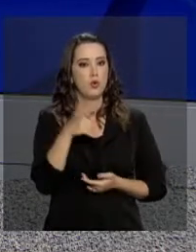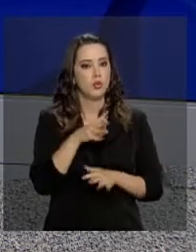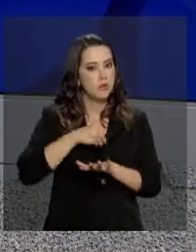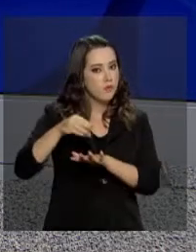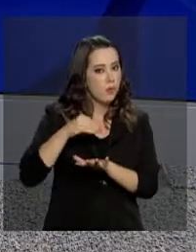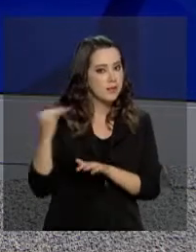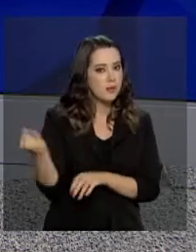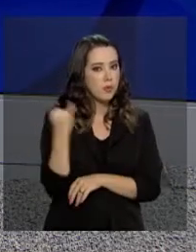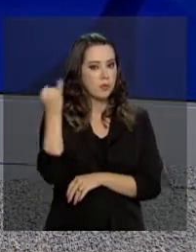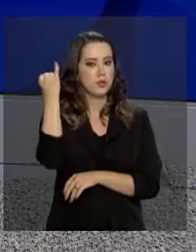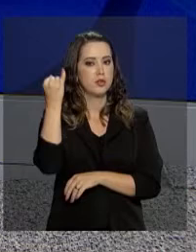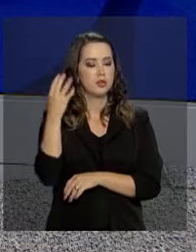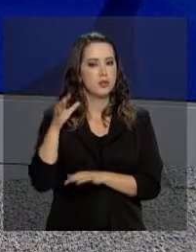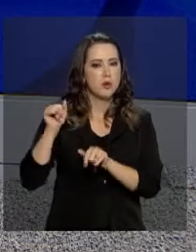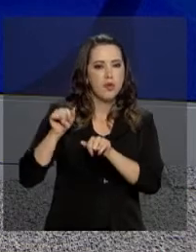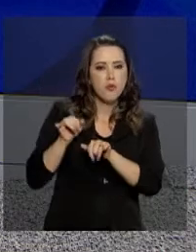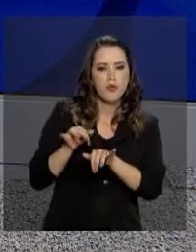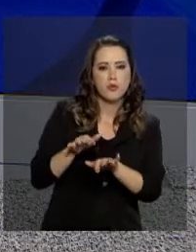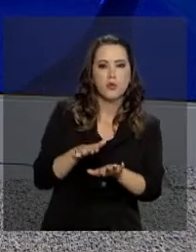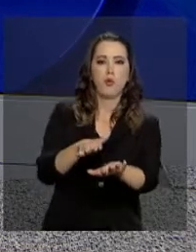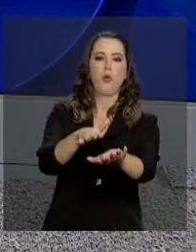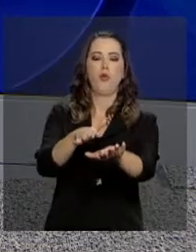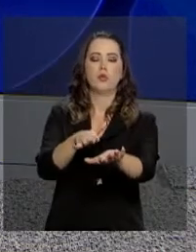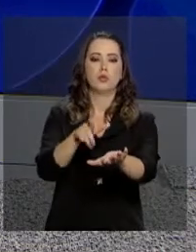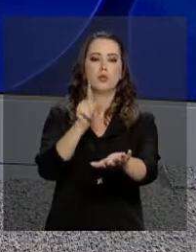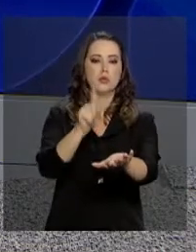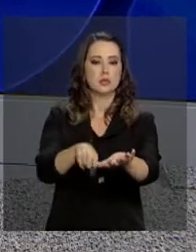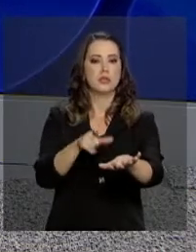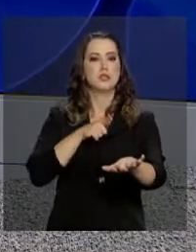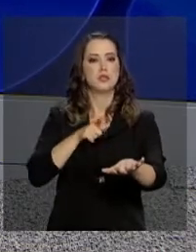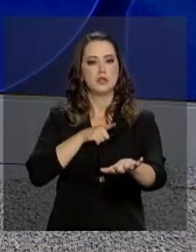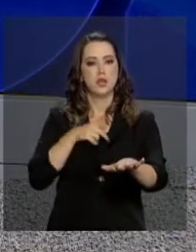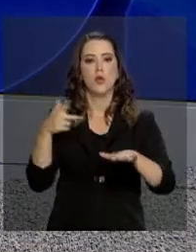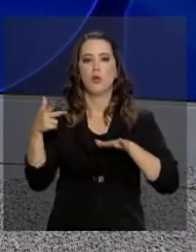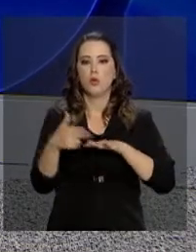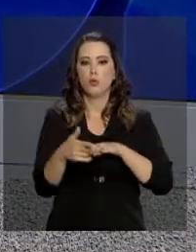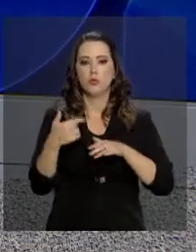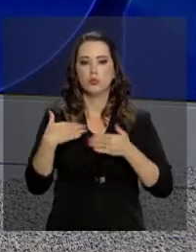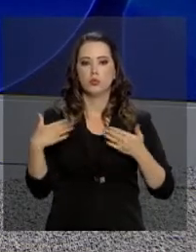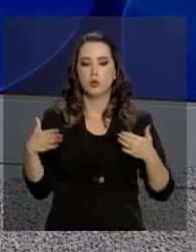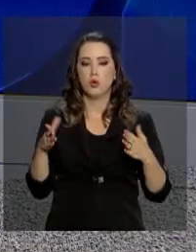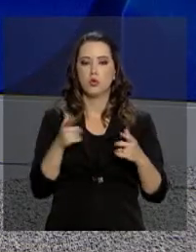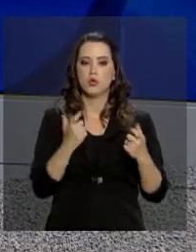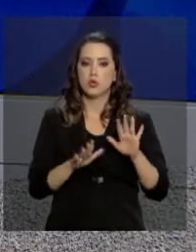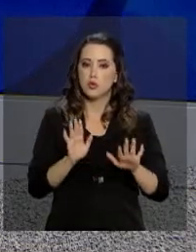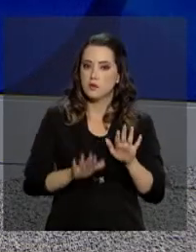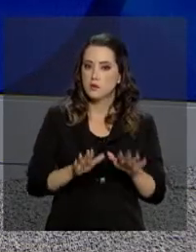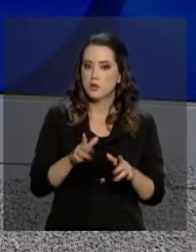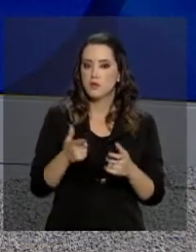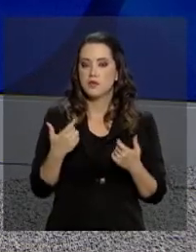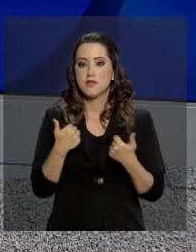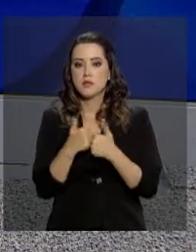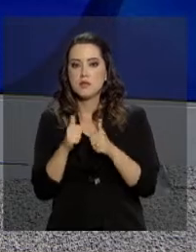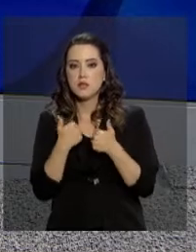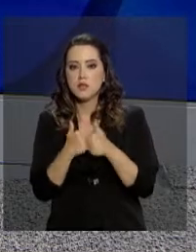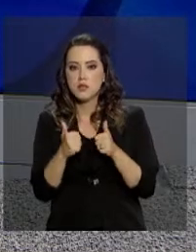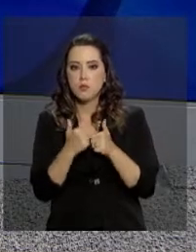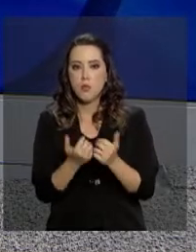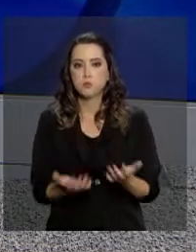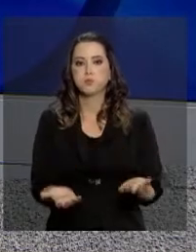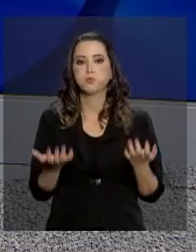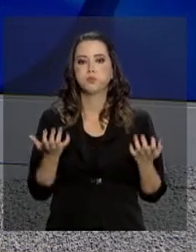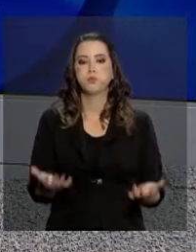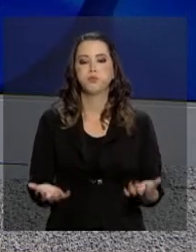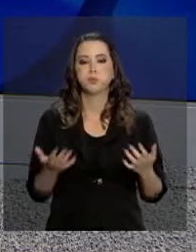informação importante, hein? Para garantir a fluidez do trânsito, haverá restrição de tráfego de alguns veículos de carga em pista